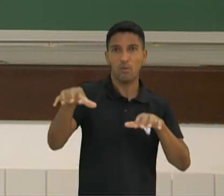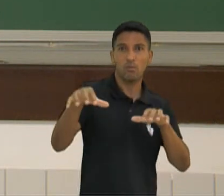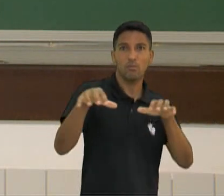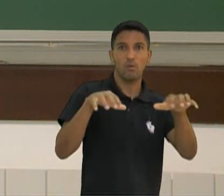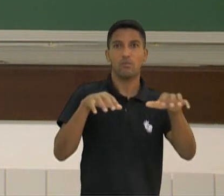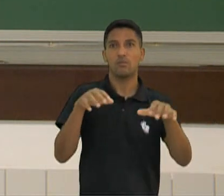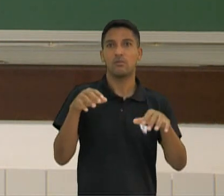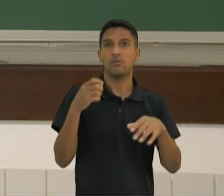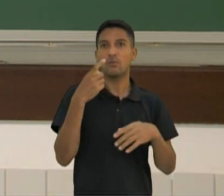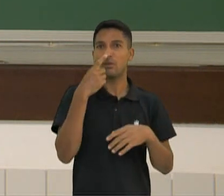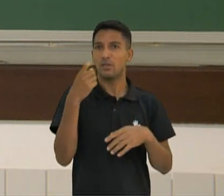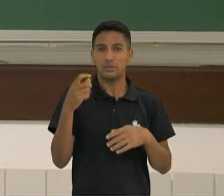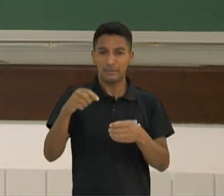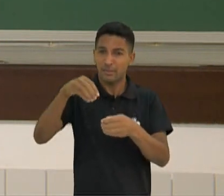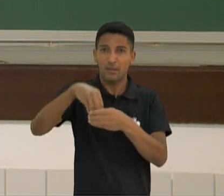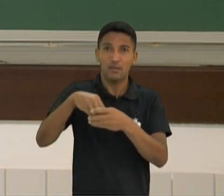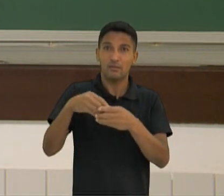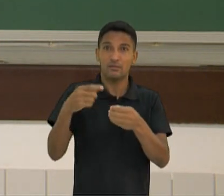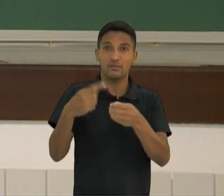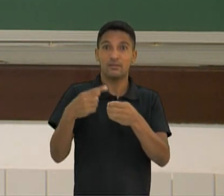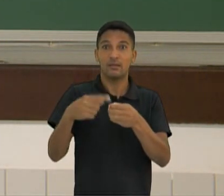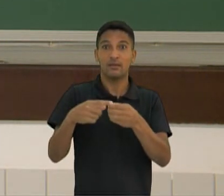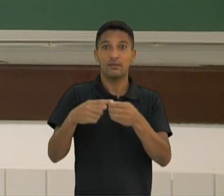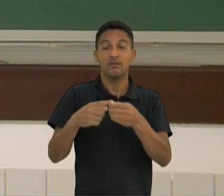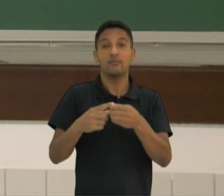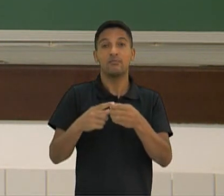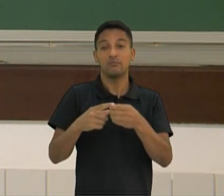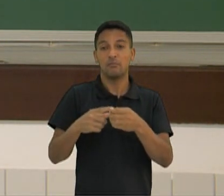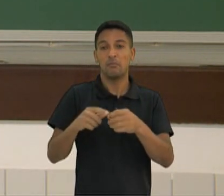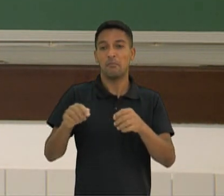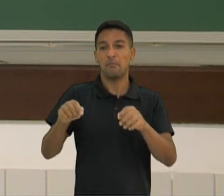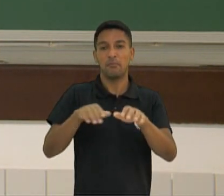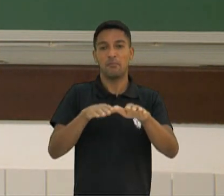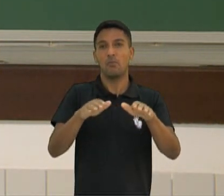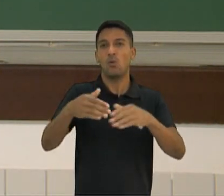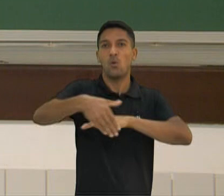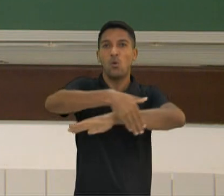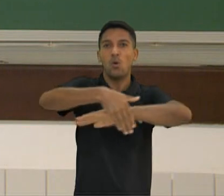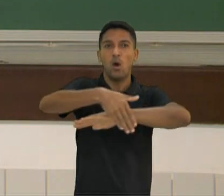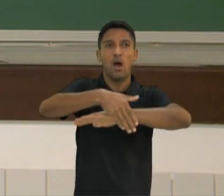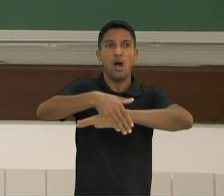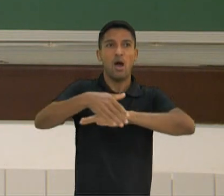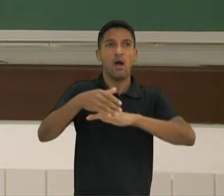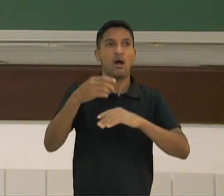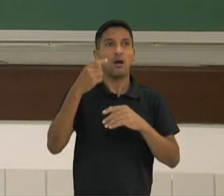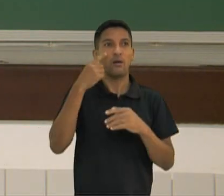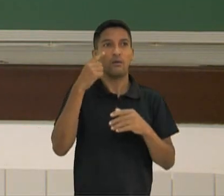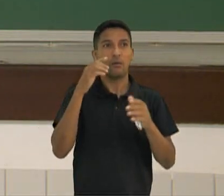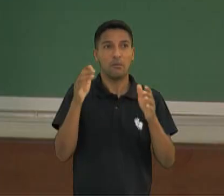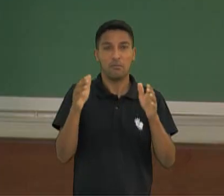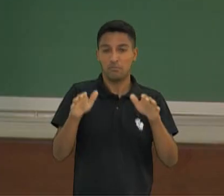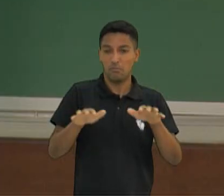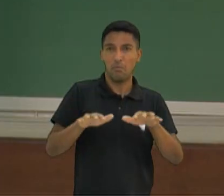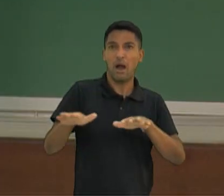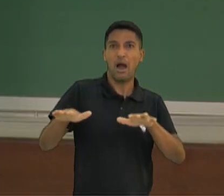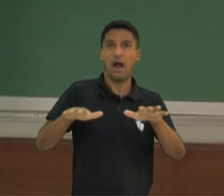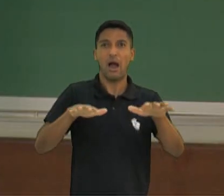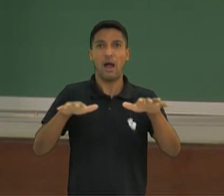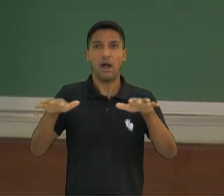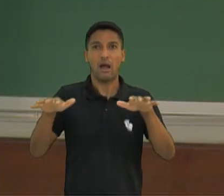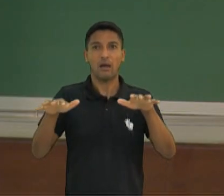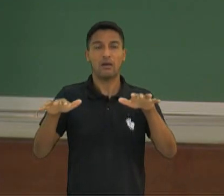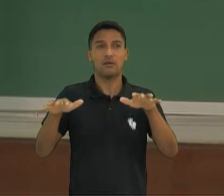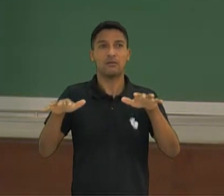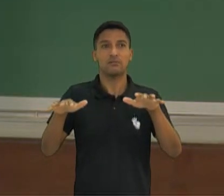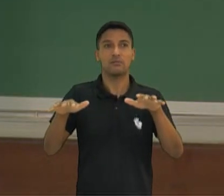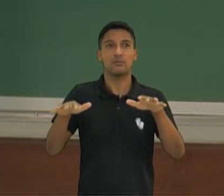eles armazenam também é um problema, então vem outros problemas associados. Mas é de difícil solução porque hoje é uma